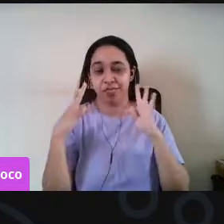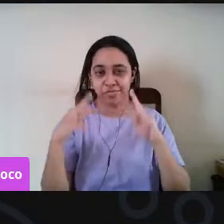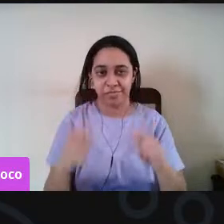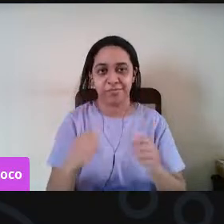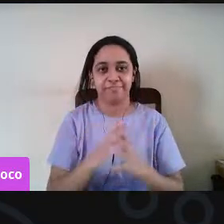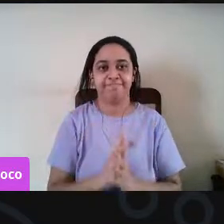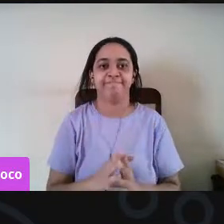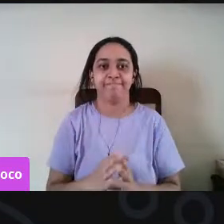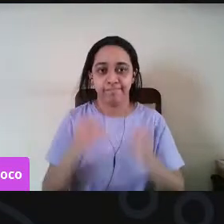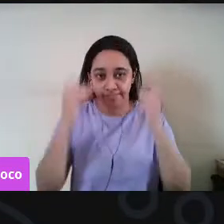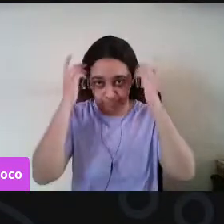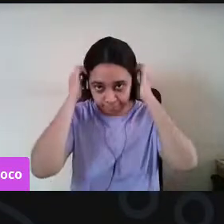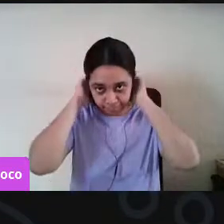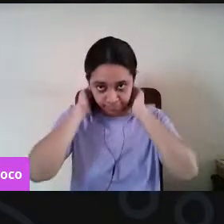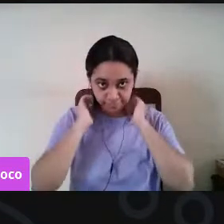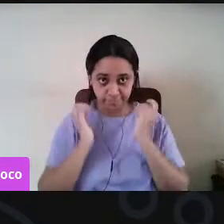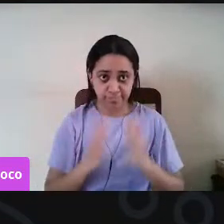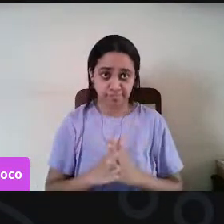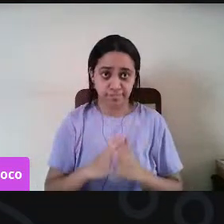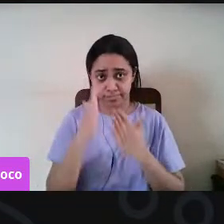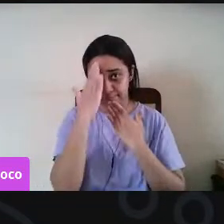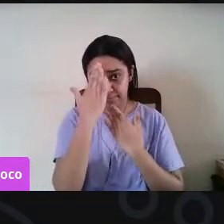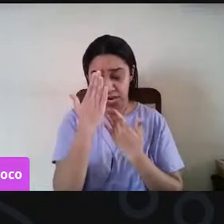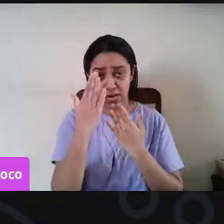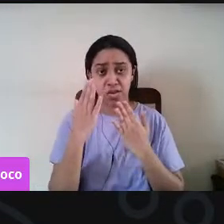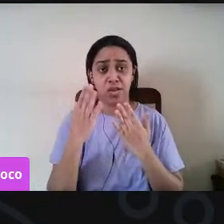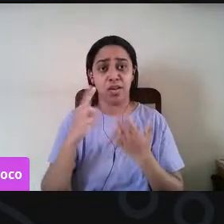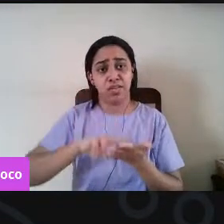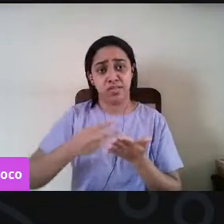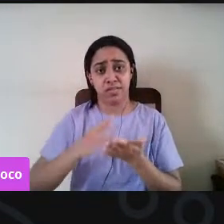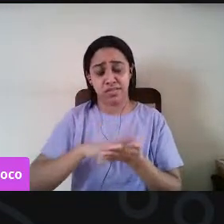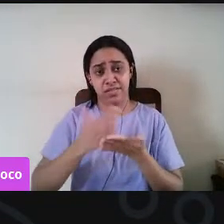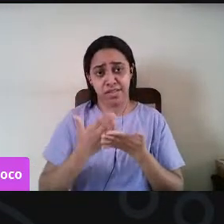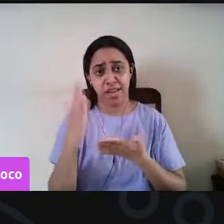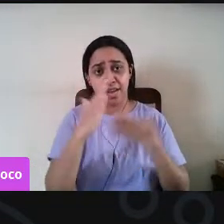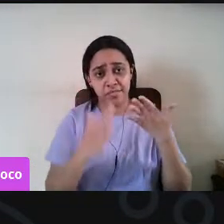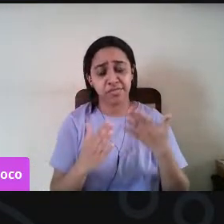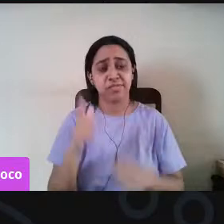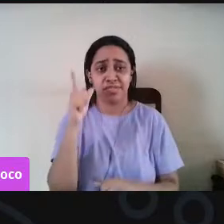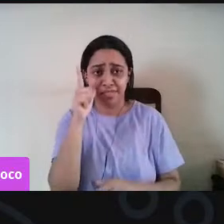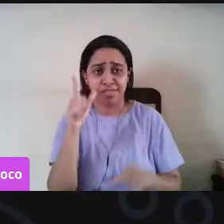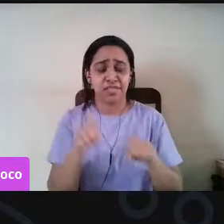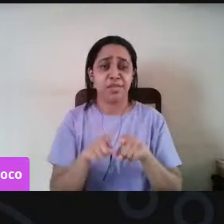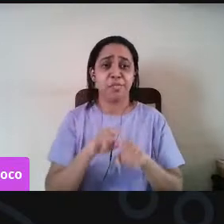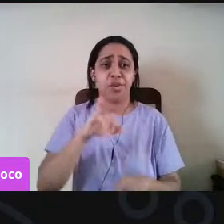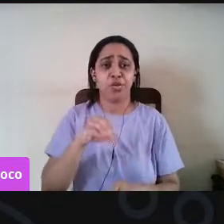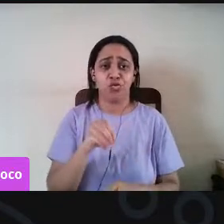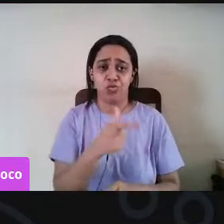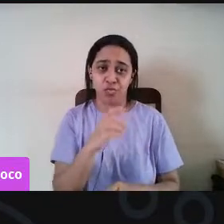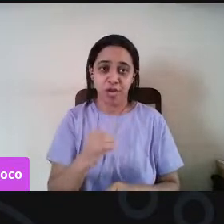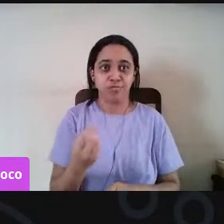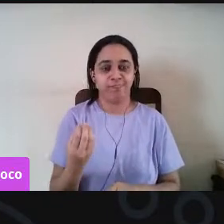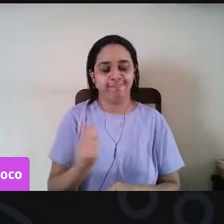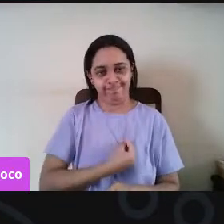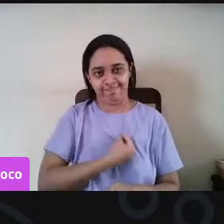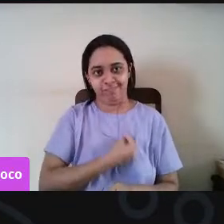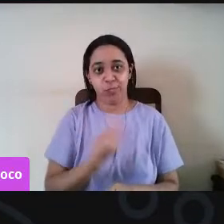É isso, gente. Agradecer também os intérpretes, né? A Laís e o João estiveram hoje com a gente, que